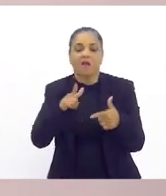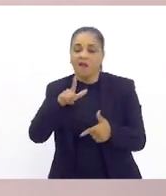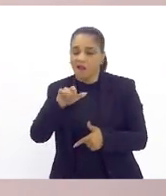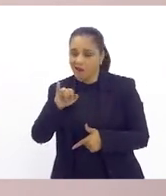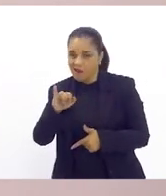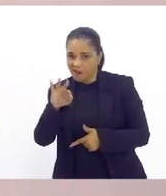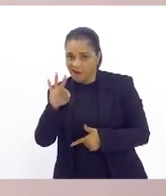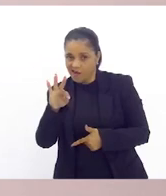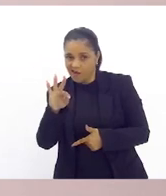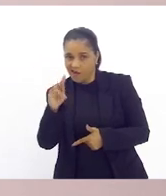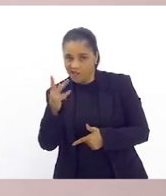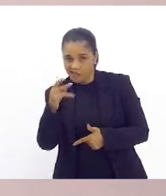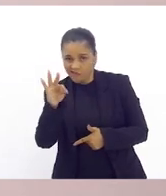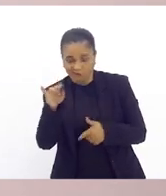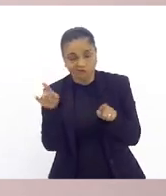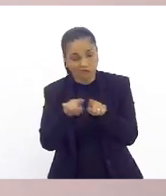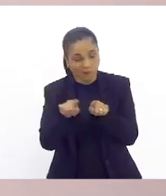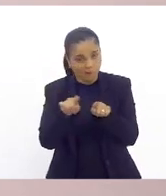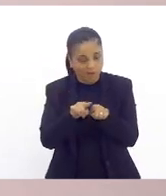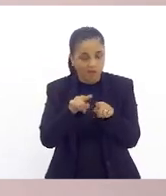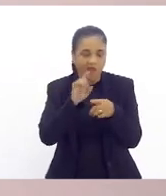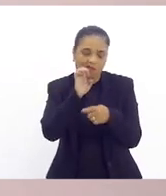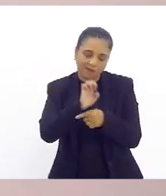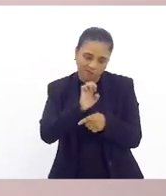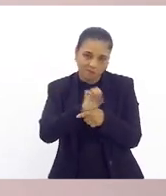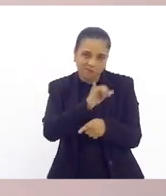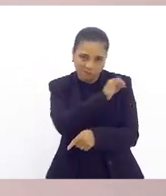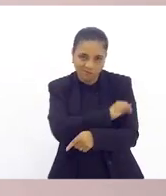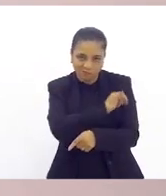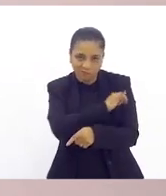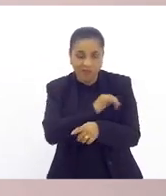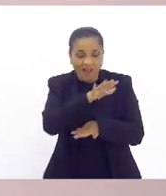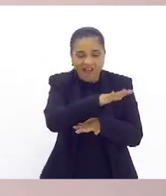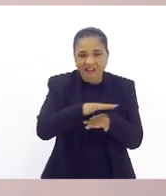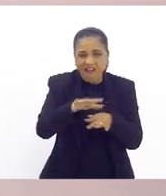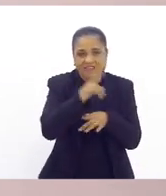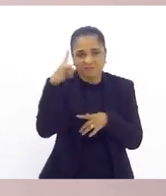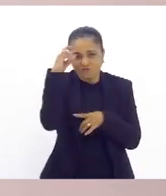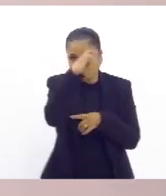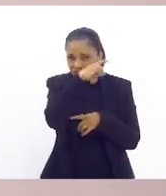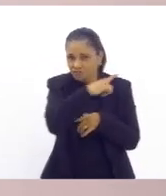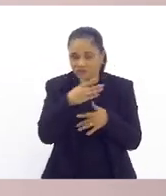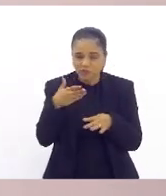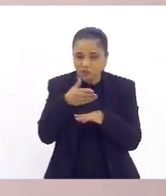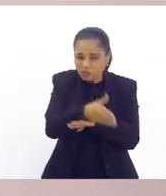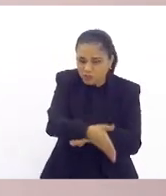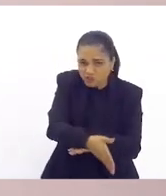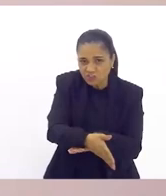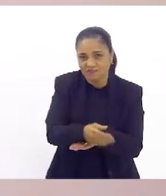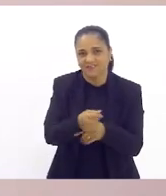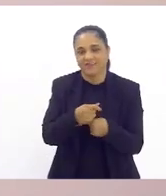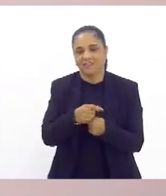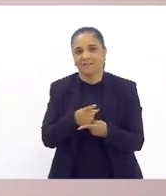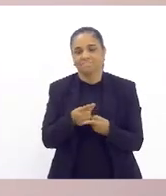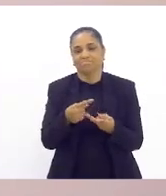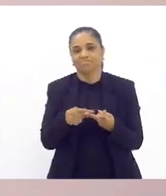cidade do ao estado do Rio de Janeiro como por exemplo áreas que a gente tem dificuldades de acesso